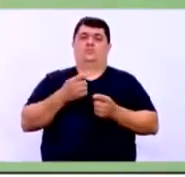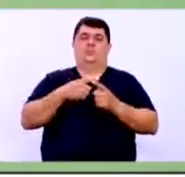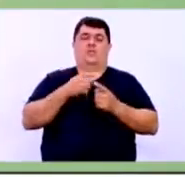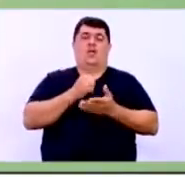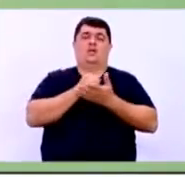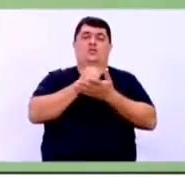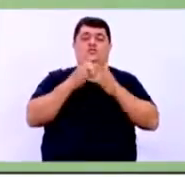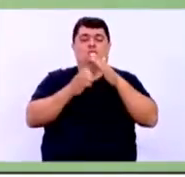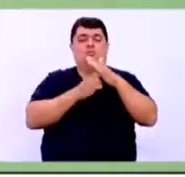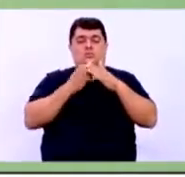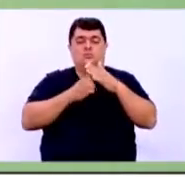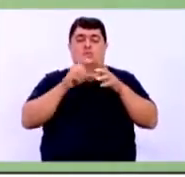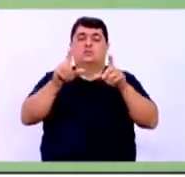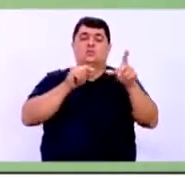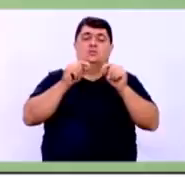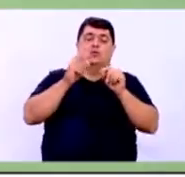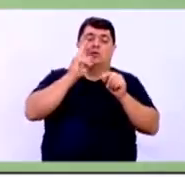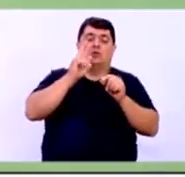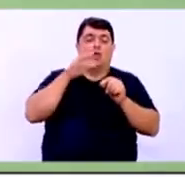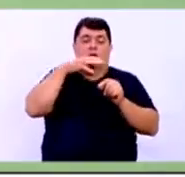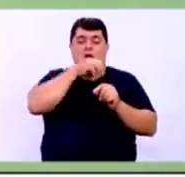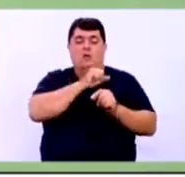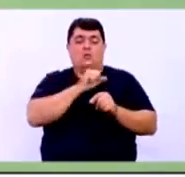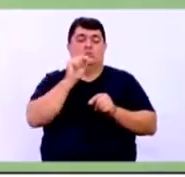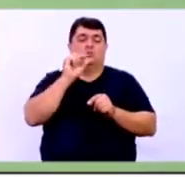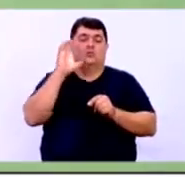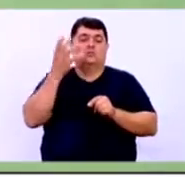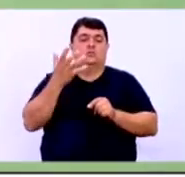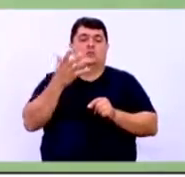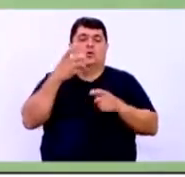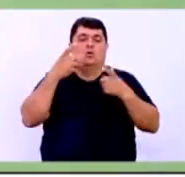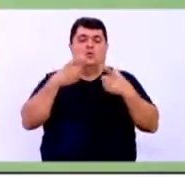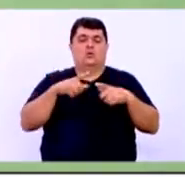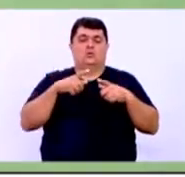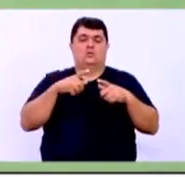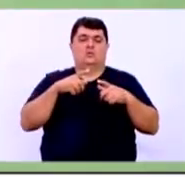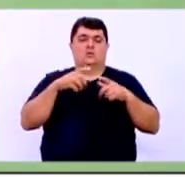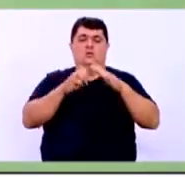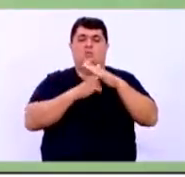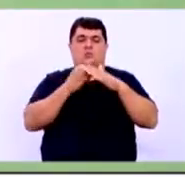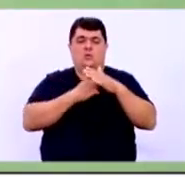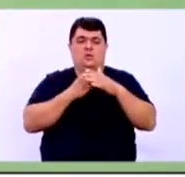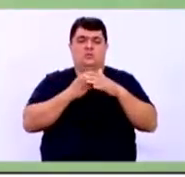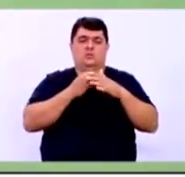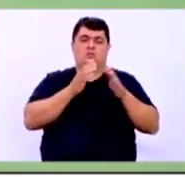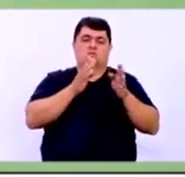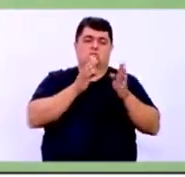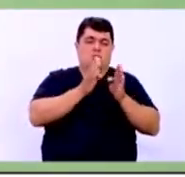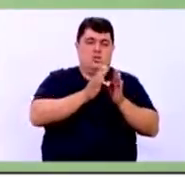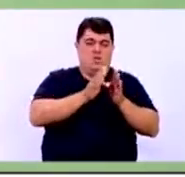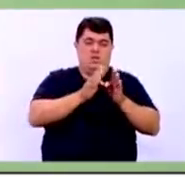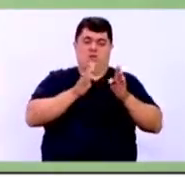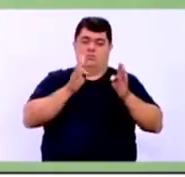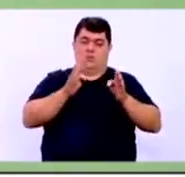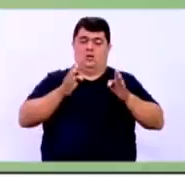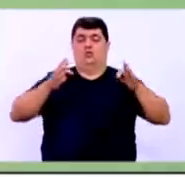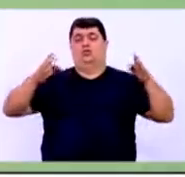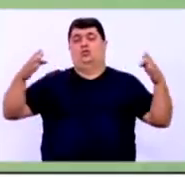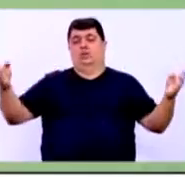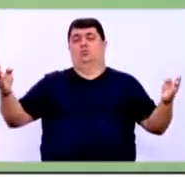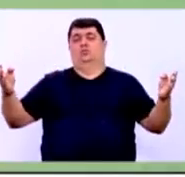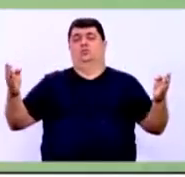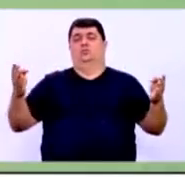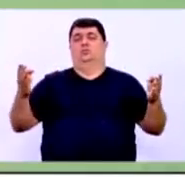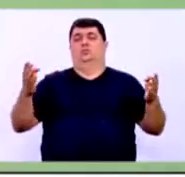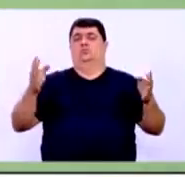na tomada de decisão. E aplicado onde? Em grandes empresas? Somente nelas? Não, cada